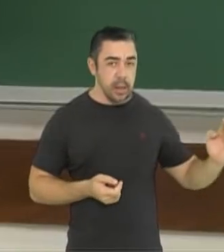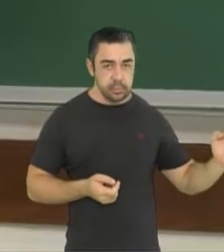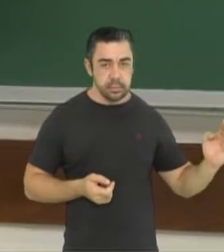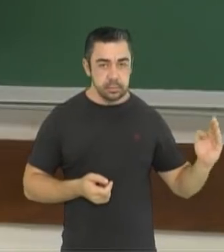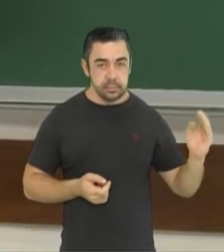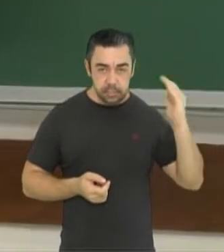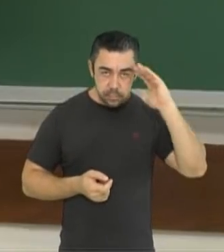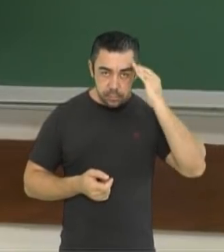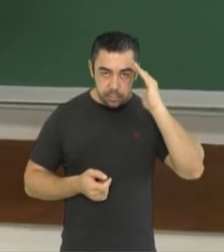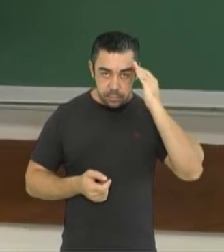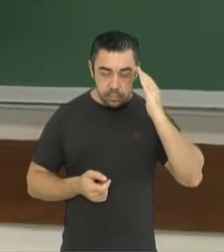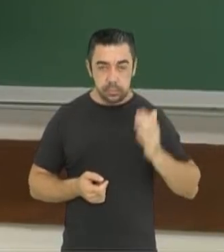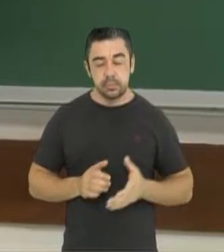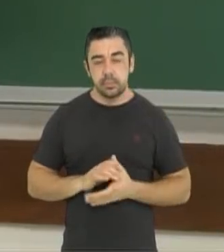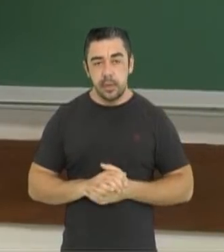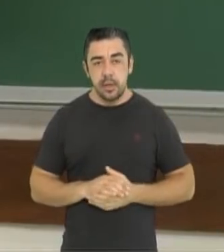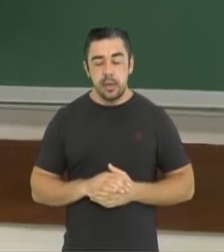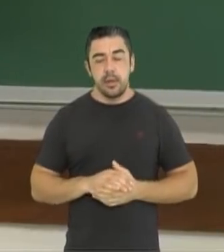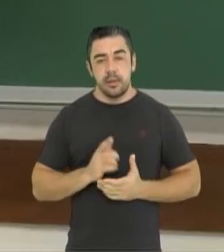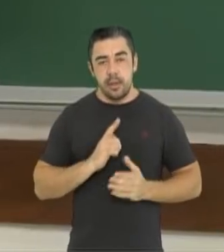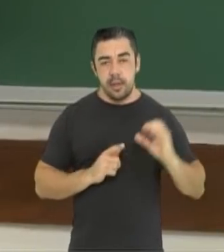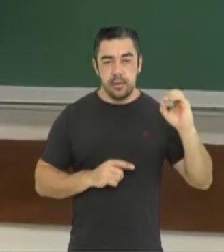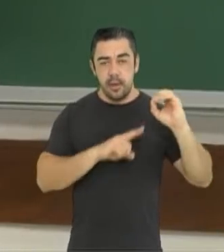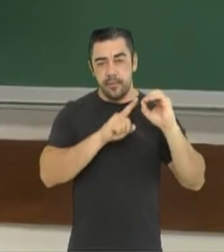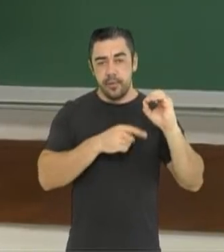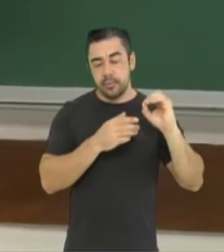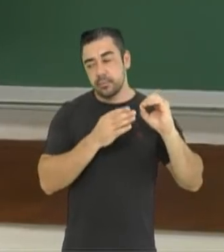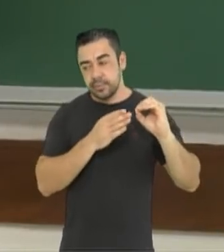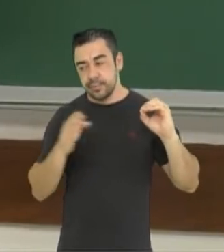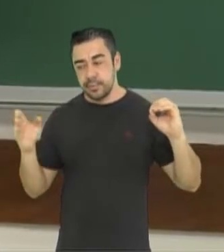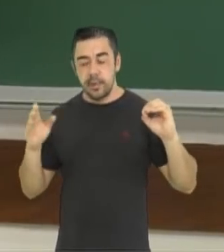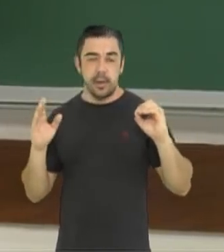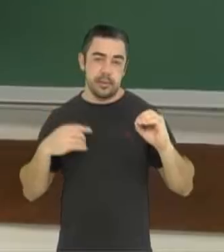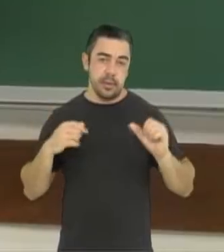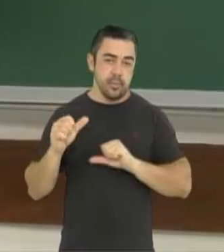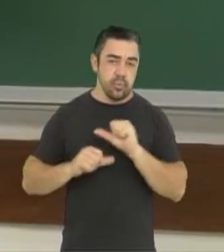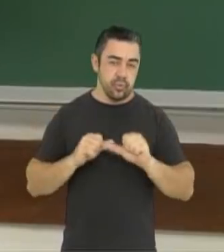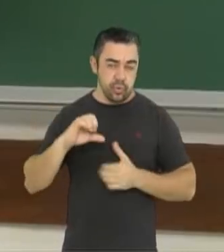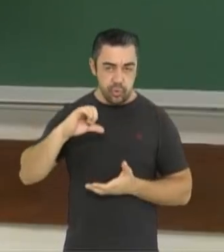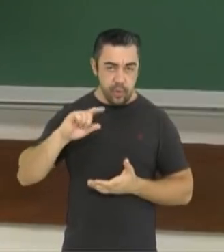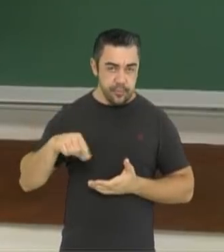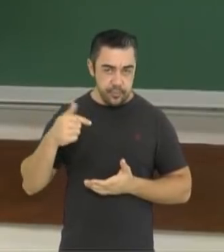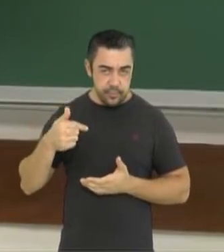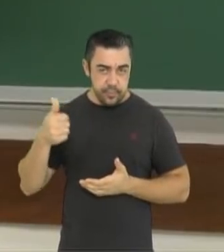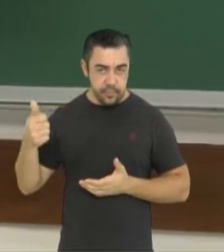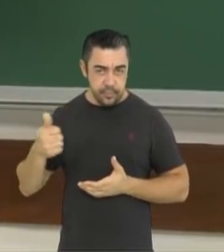para colocar a vírgula que estava aqui no começo, lá no final, entre o 9 e o 1, certo?